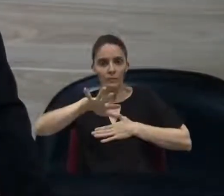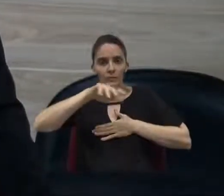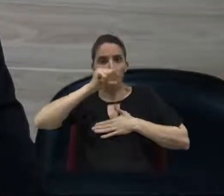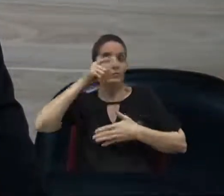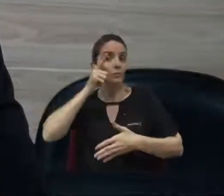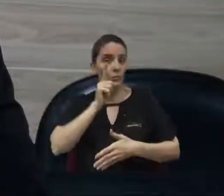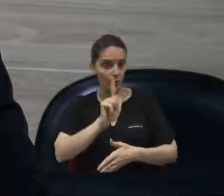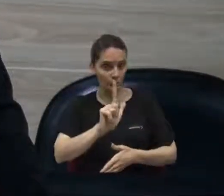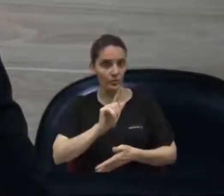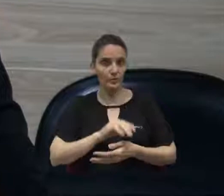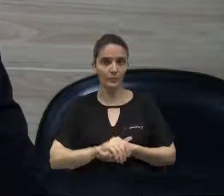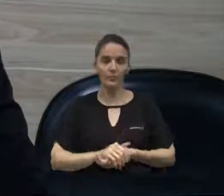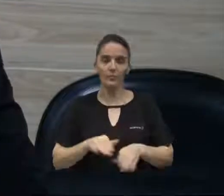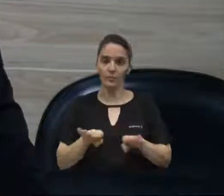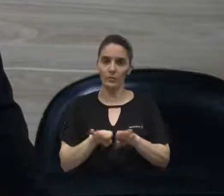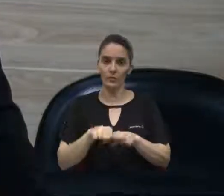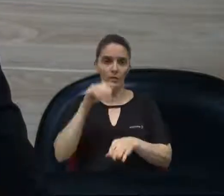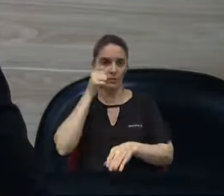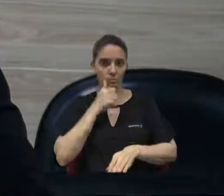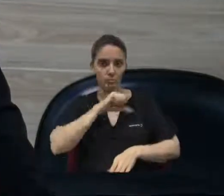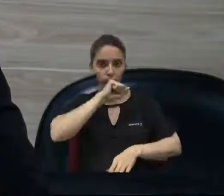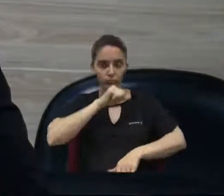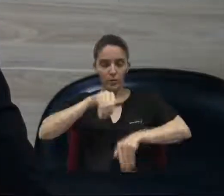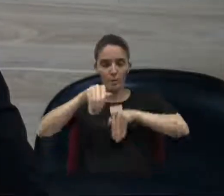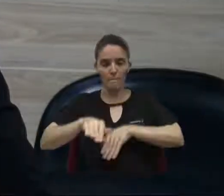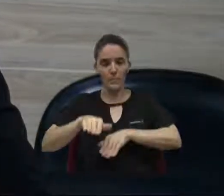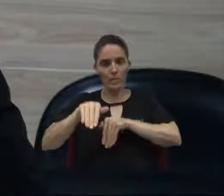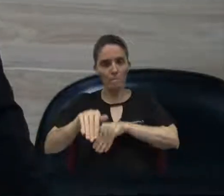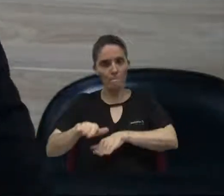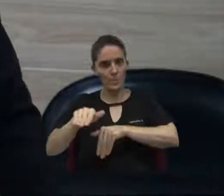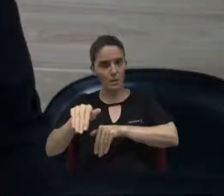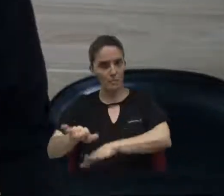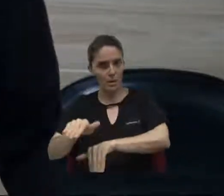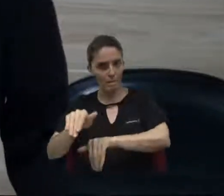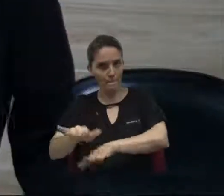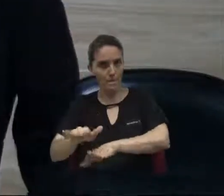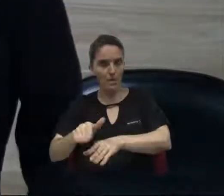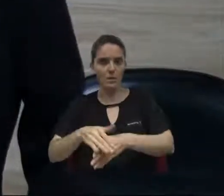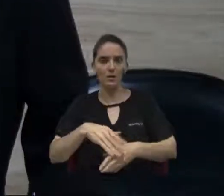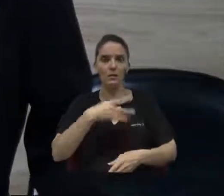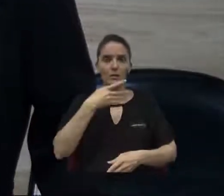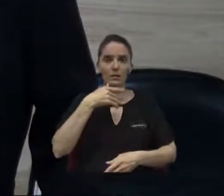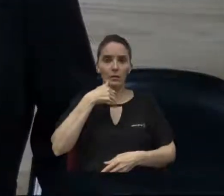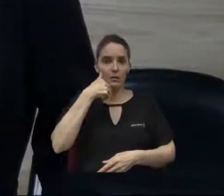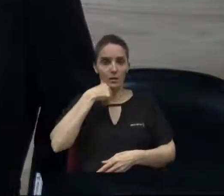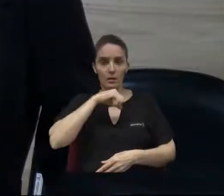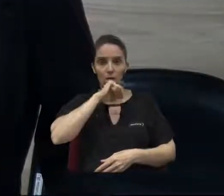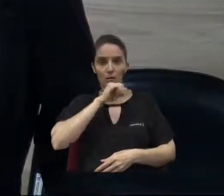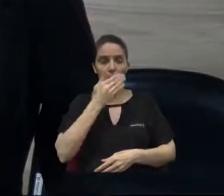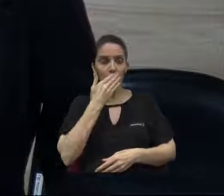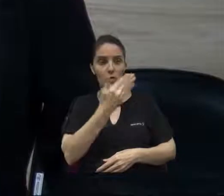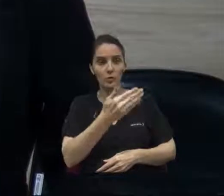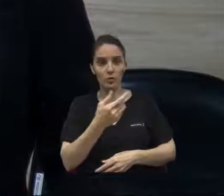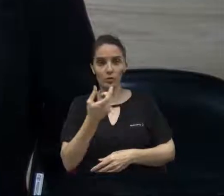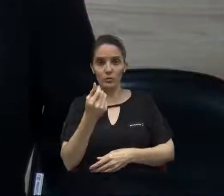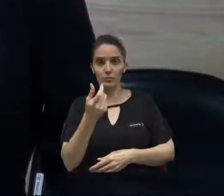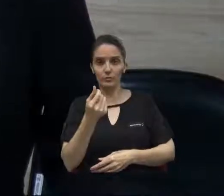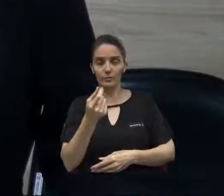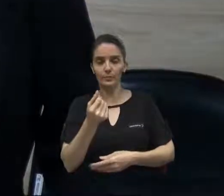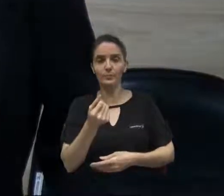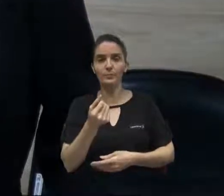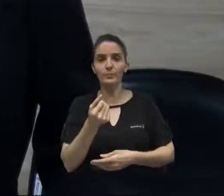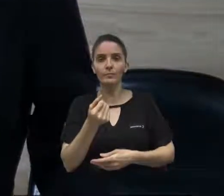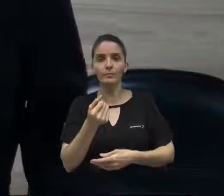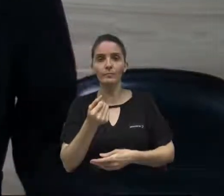A Marcha das Mães, pedindo e buscando recolher dinheiro para